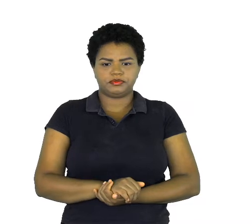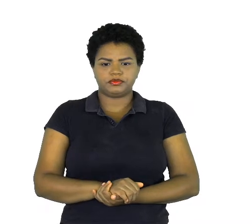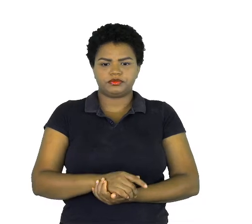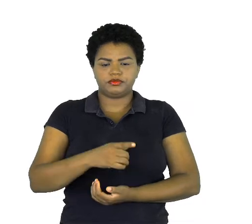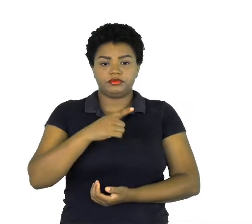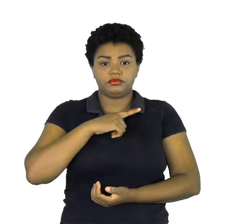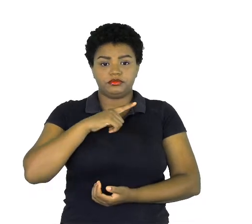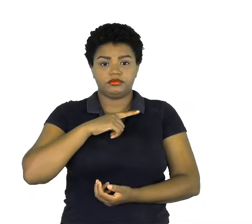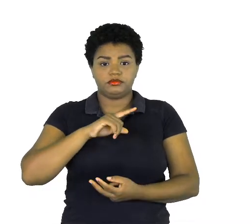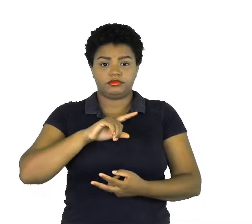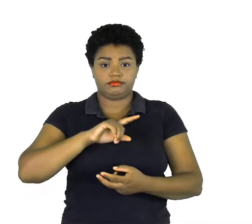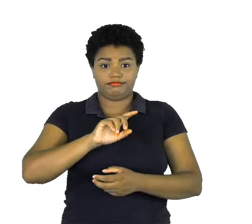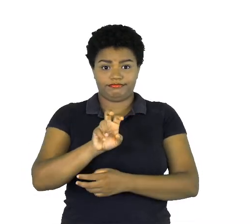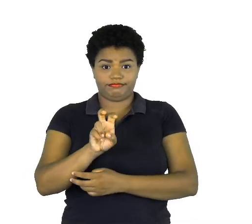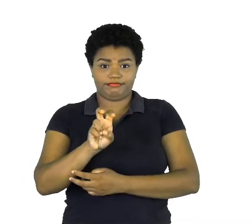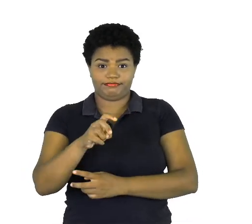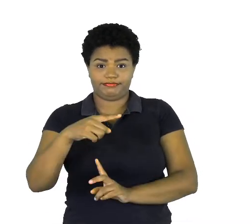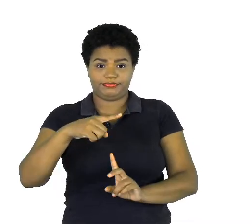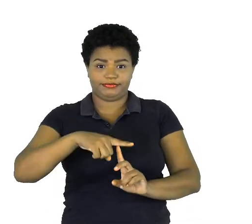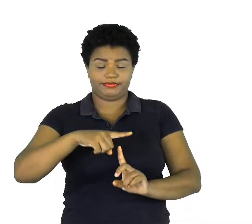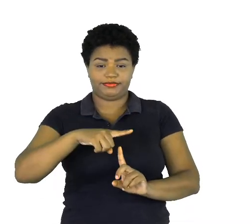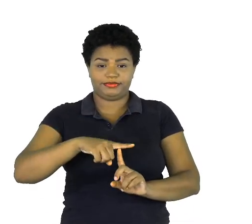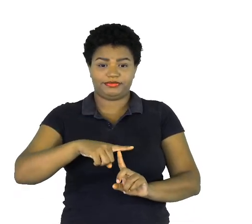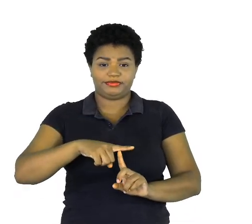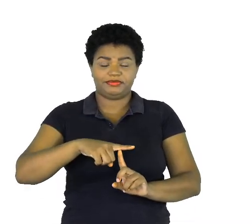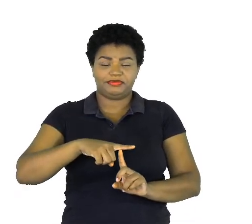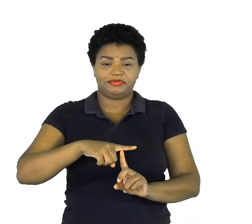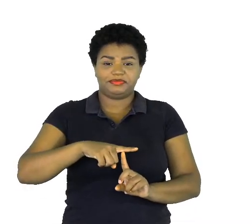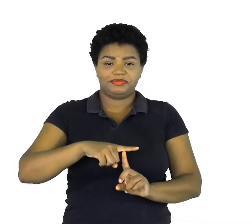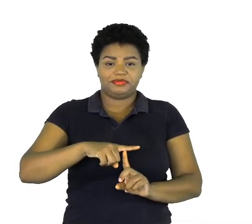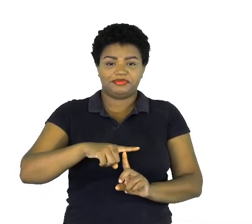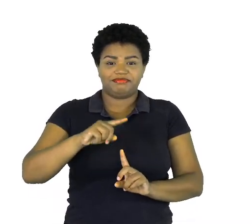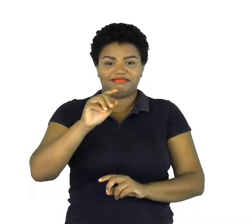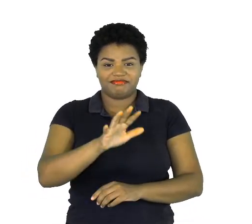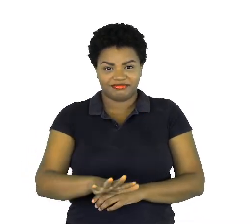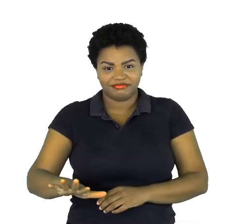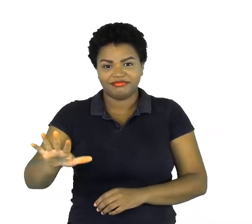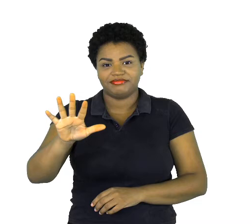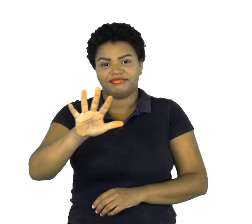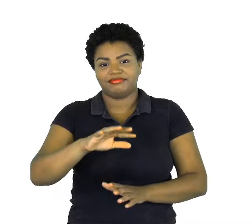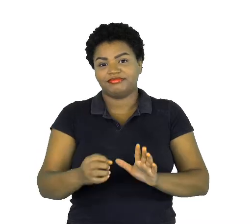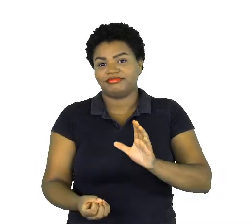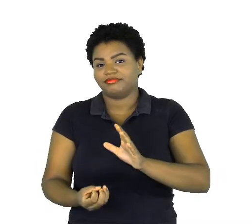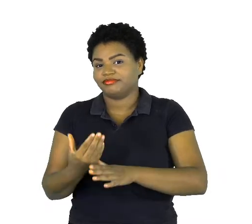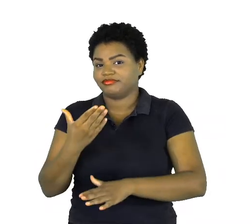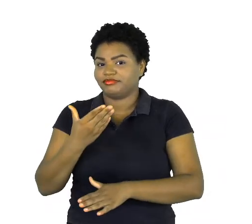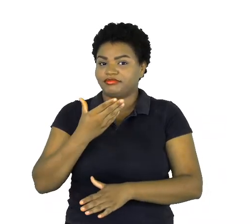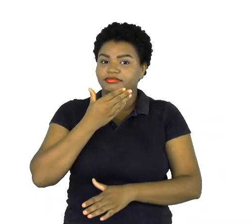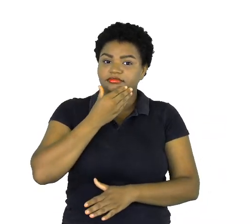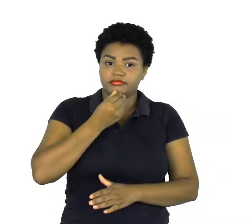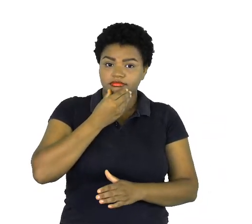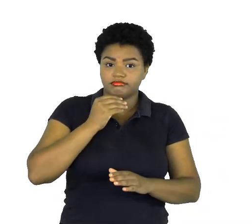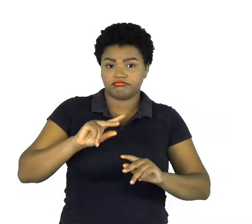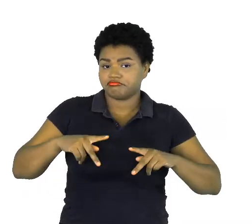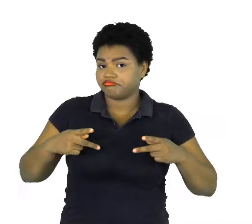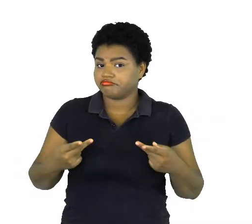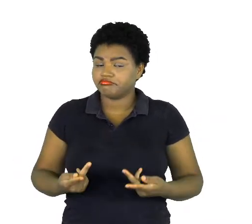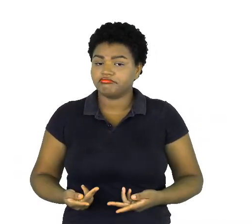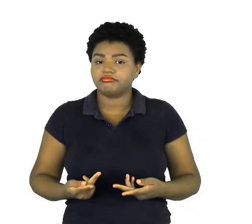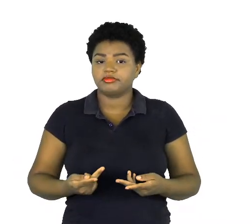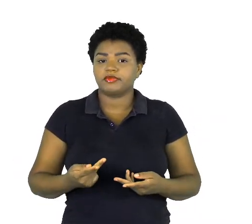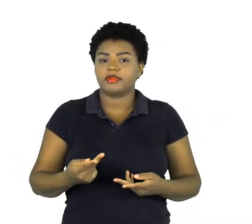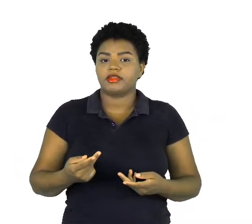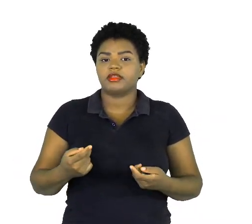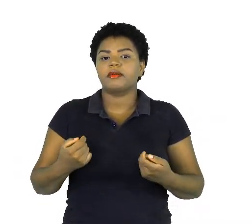Existem 5 tipos de áreas criadas pelo ser humano para ser